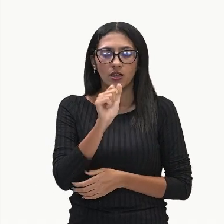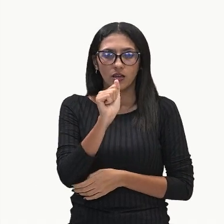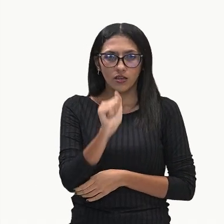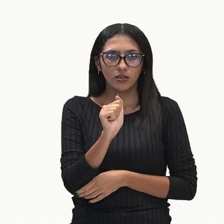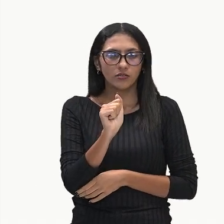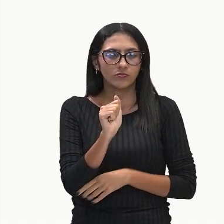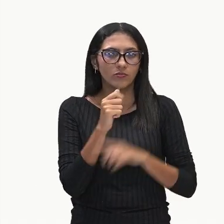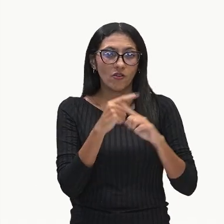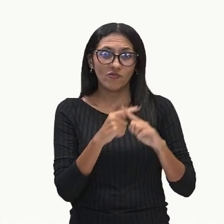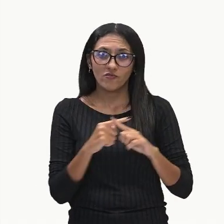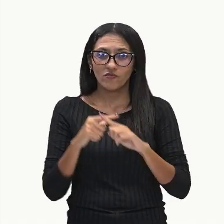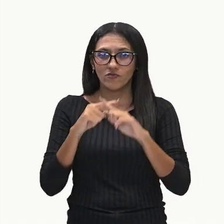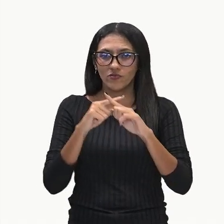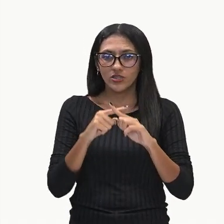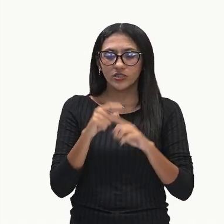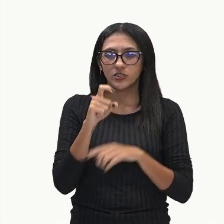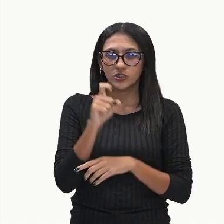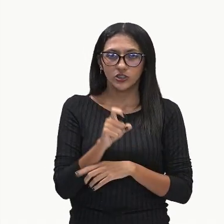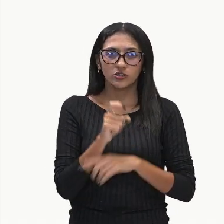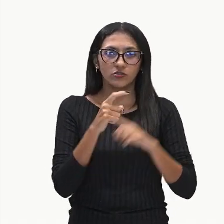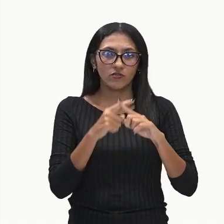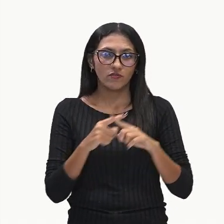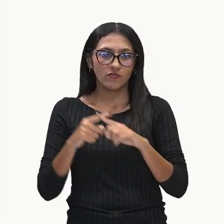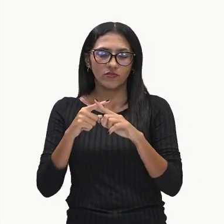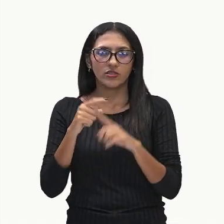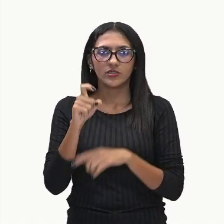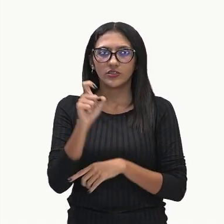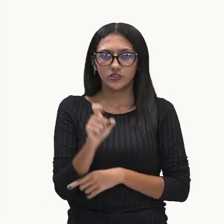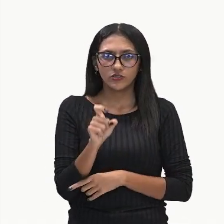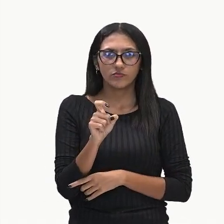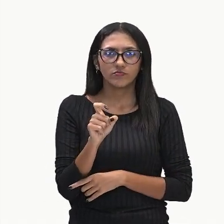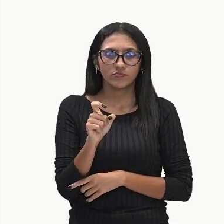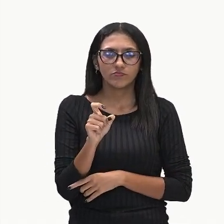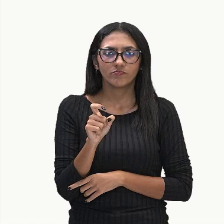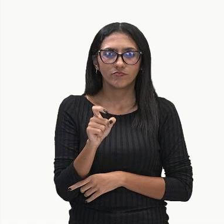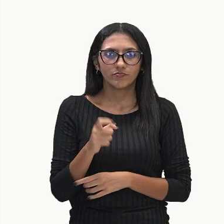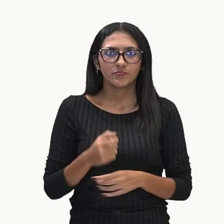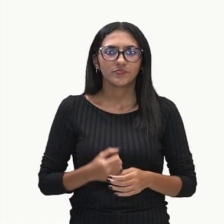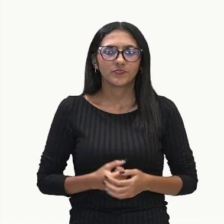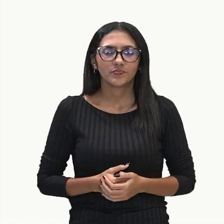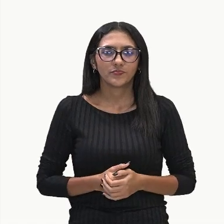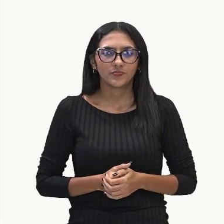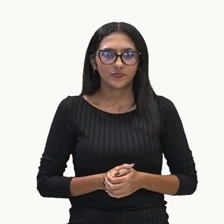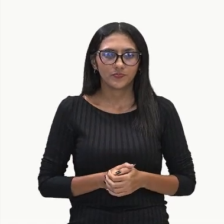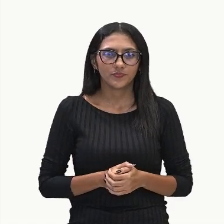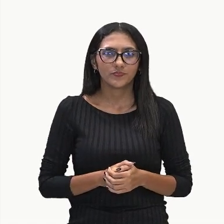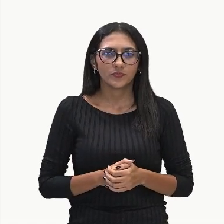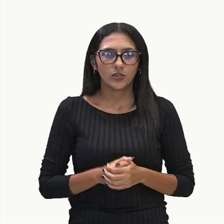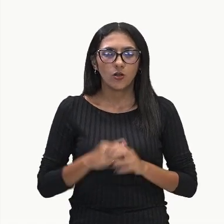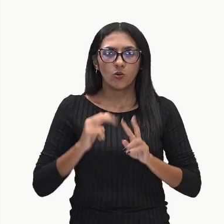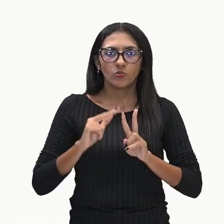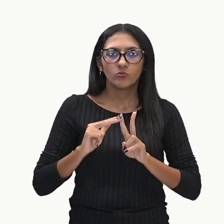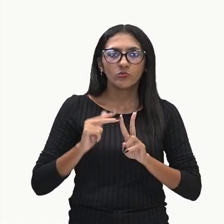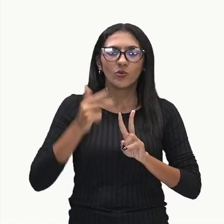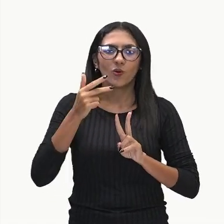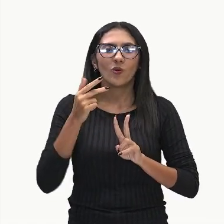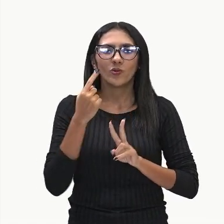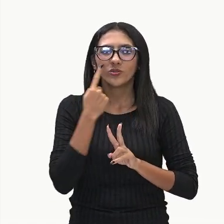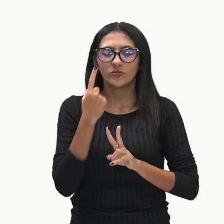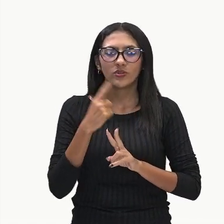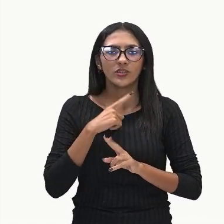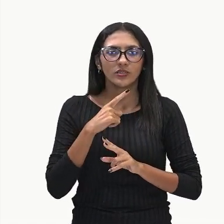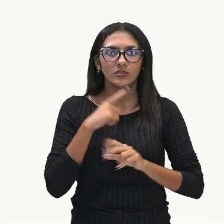A vezes x. Tranquilo? Pegamos ali o expoente 2 e transformamos aqui em